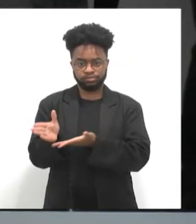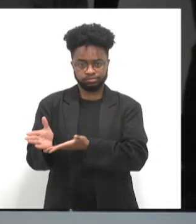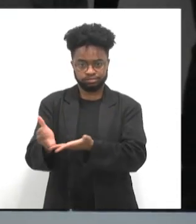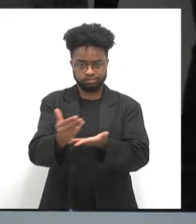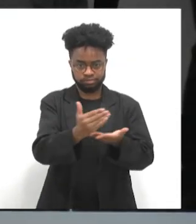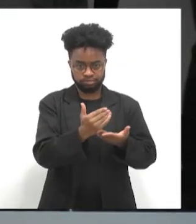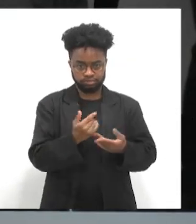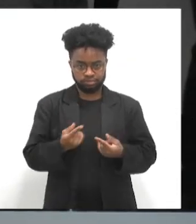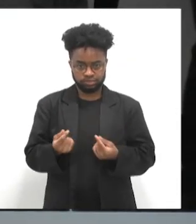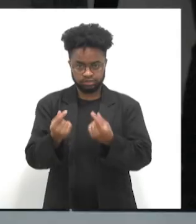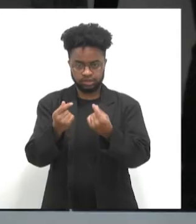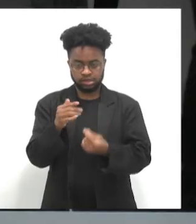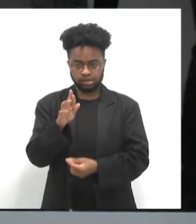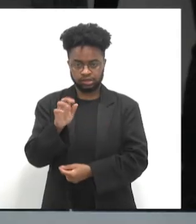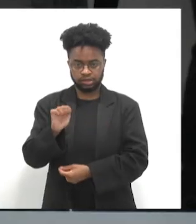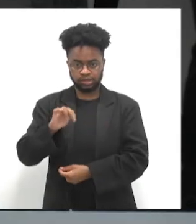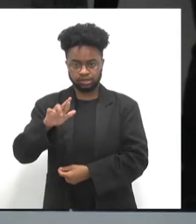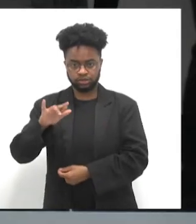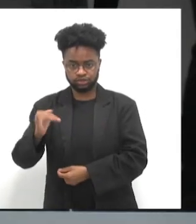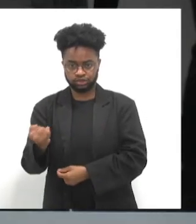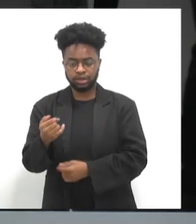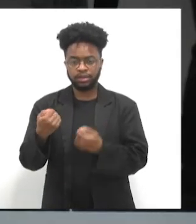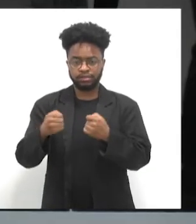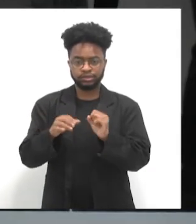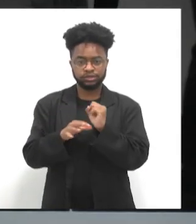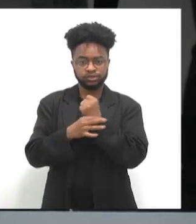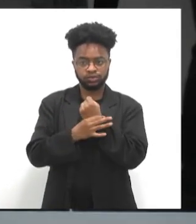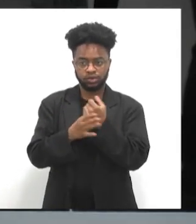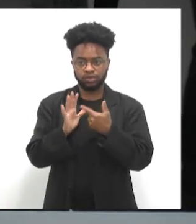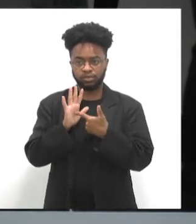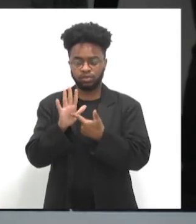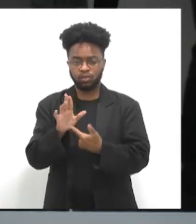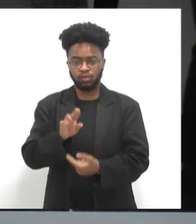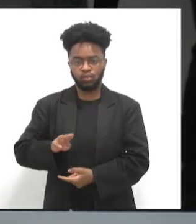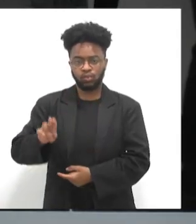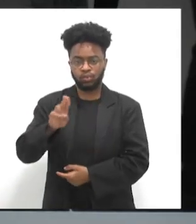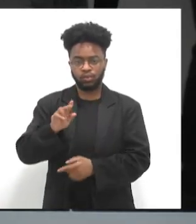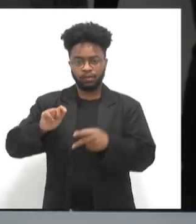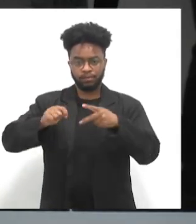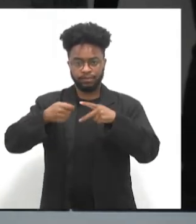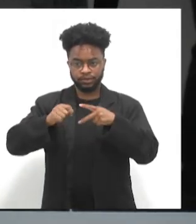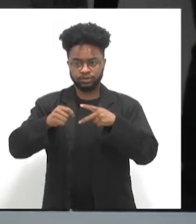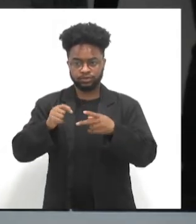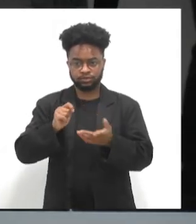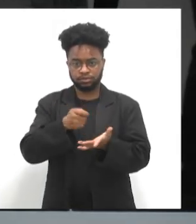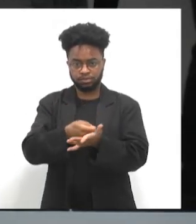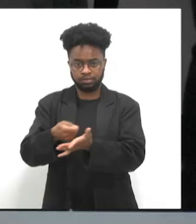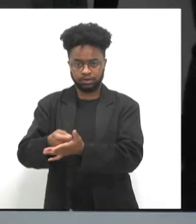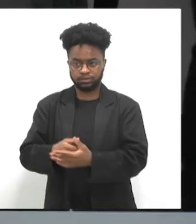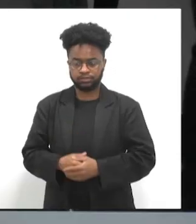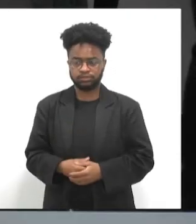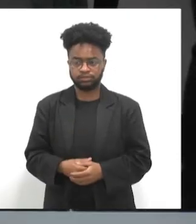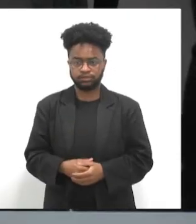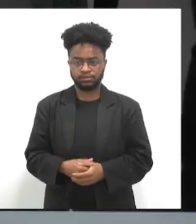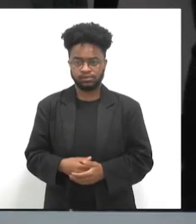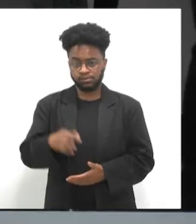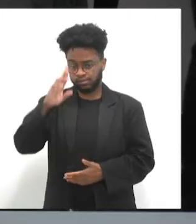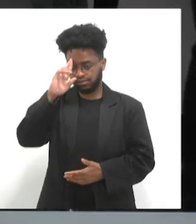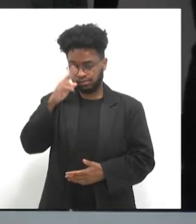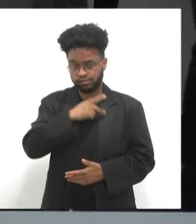Judiciário, GRERJ, deverá assegurar a utilização do PIX como meio de pagamento. Senhor presidente,